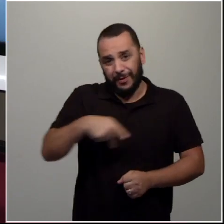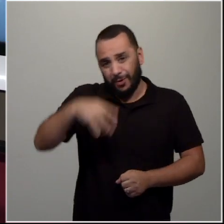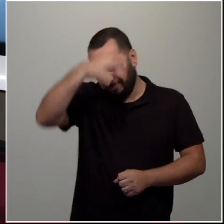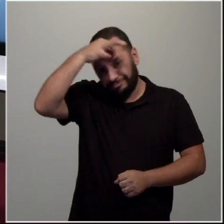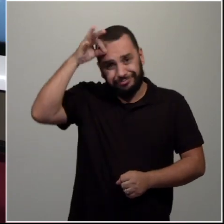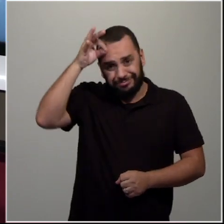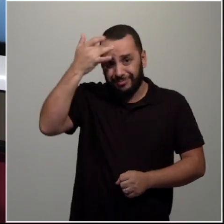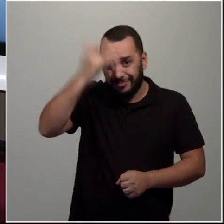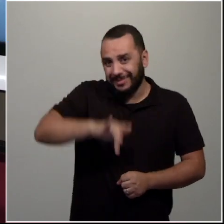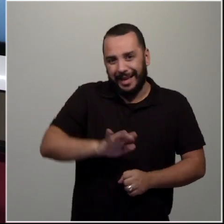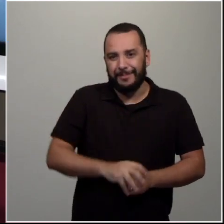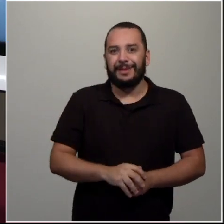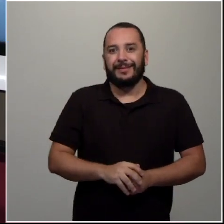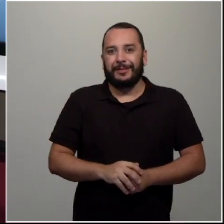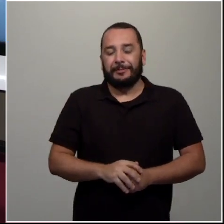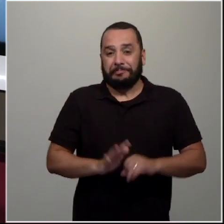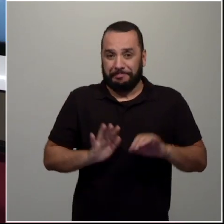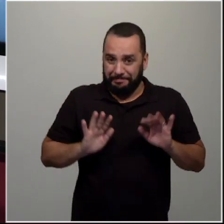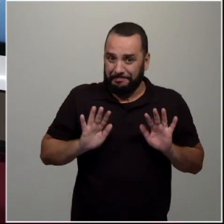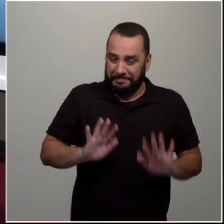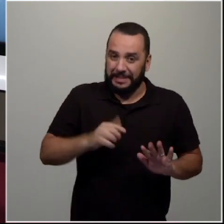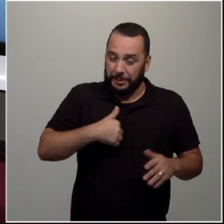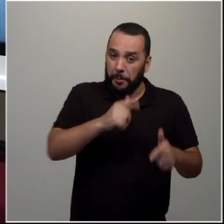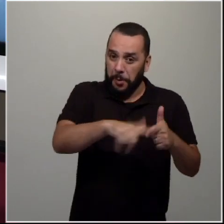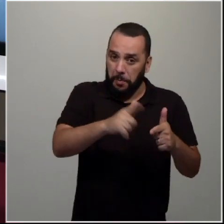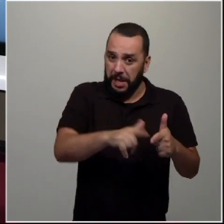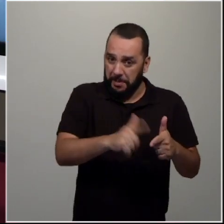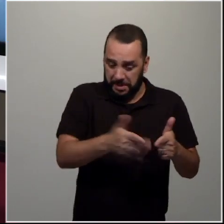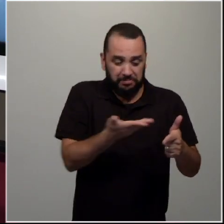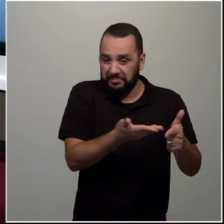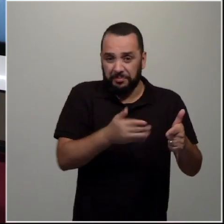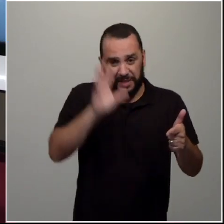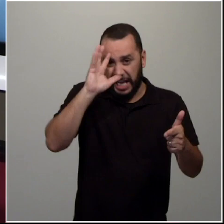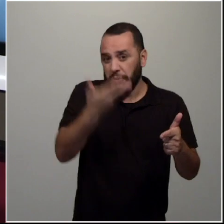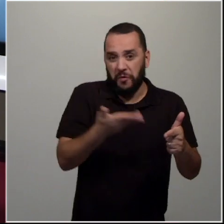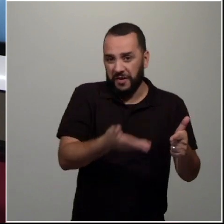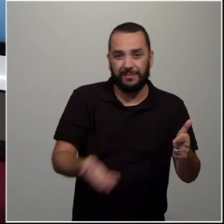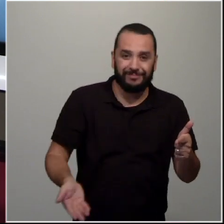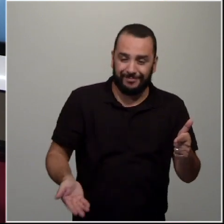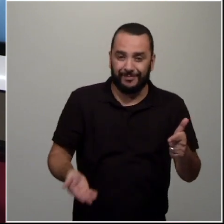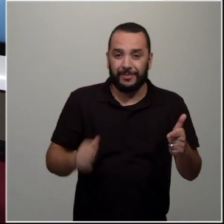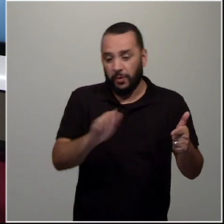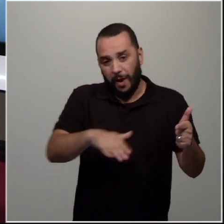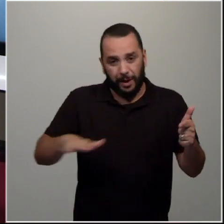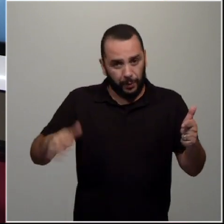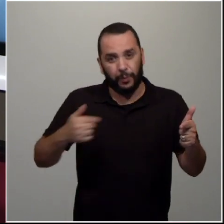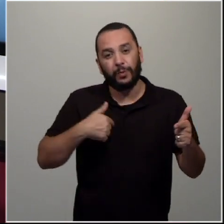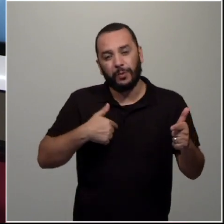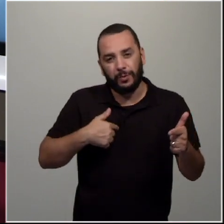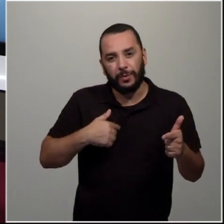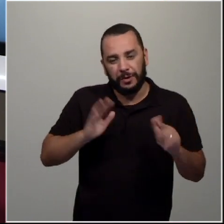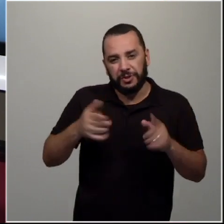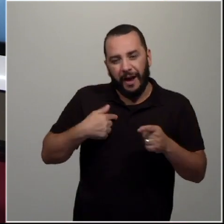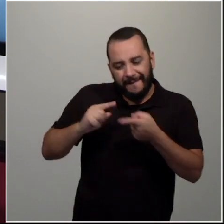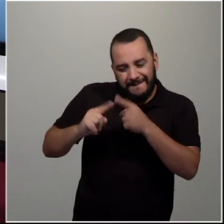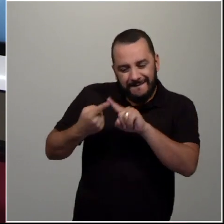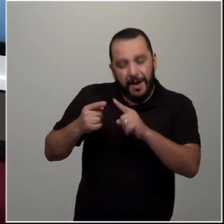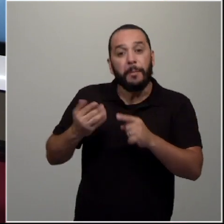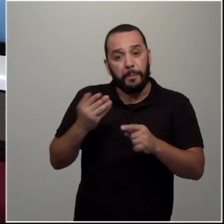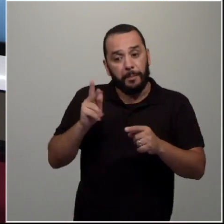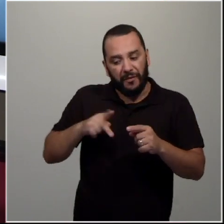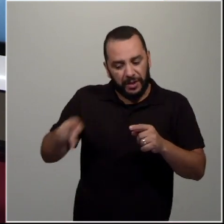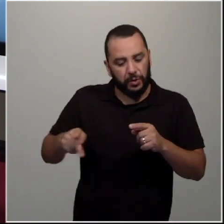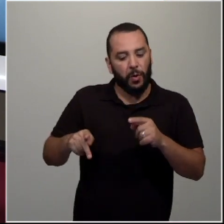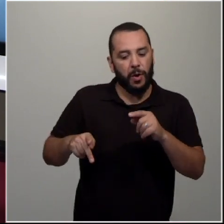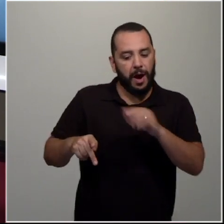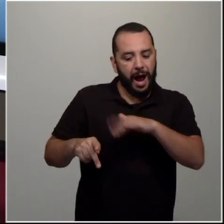mas veja o problema está posto e o aluno vai ter que em conjunto com o professor atrás dessa informação a